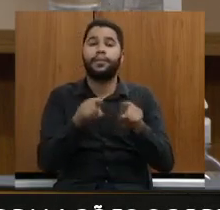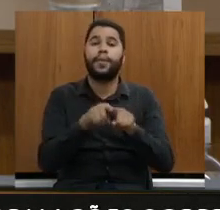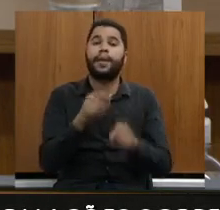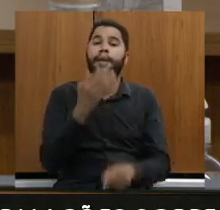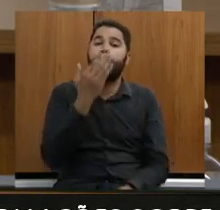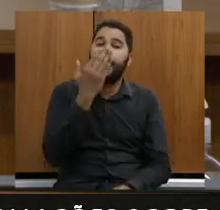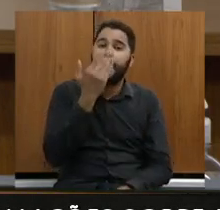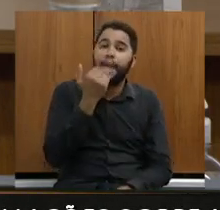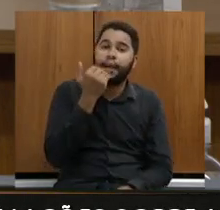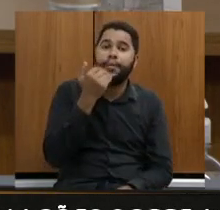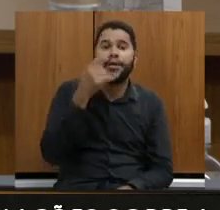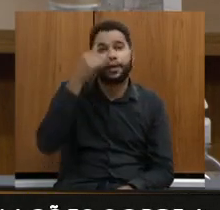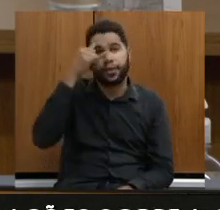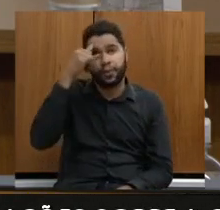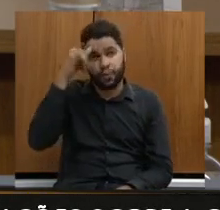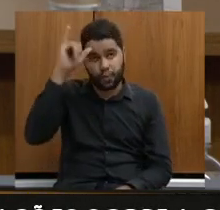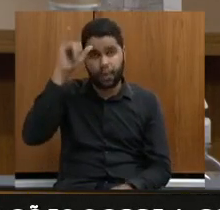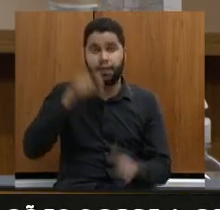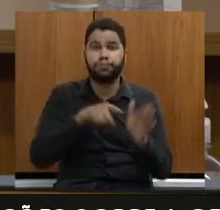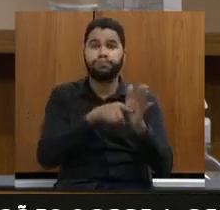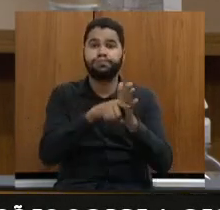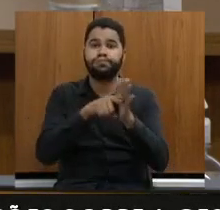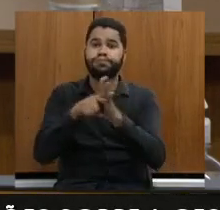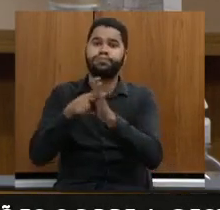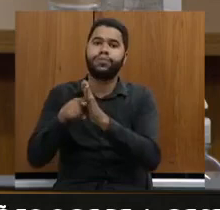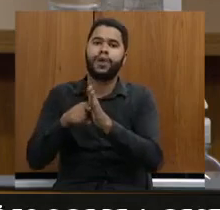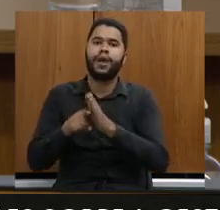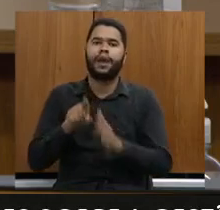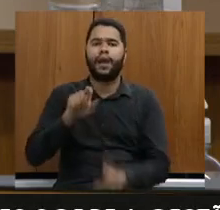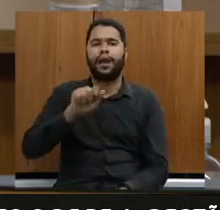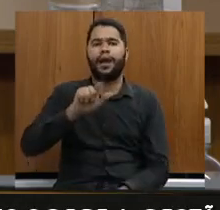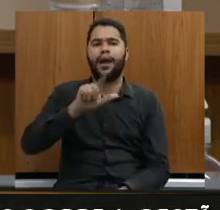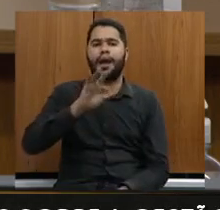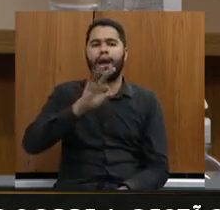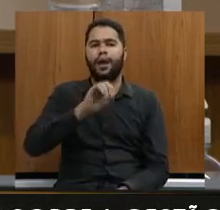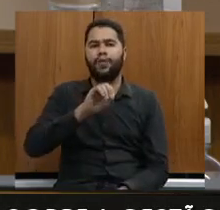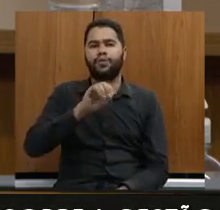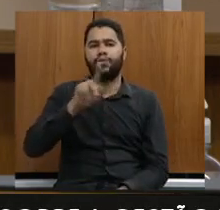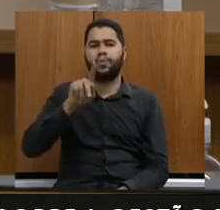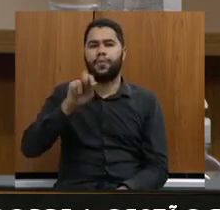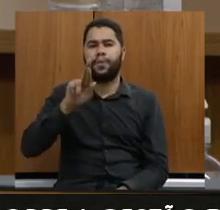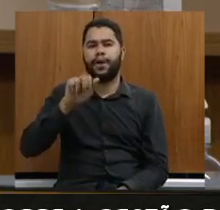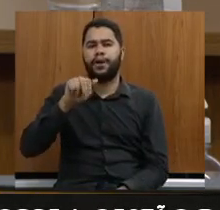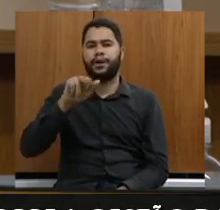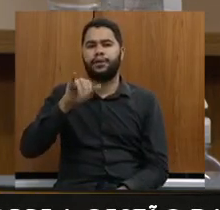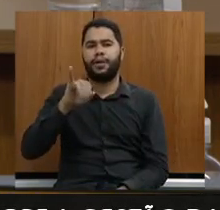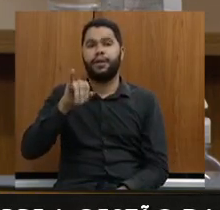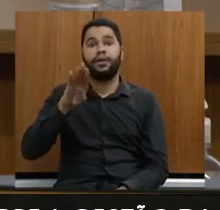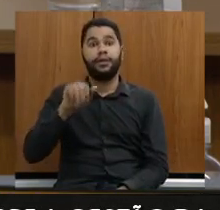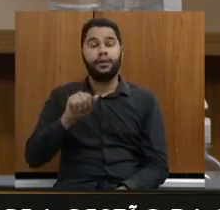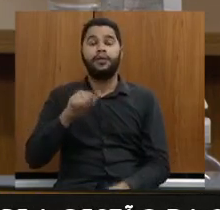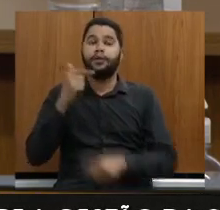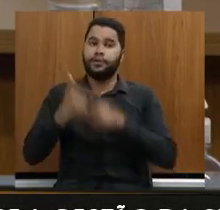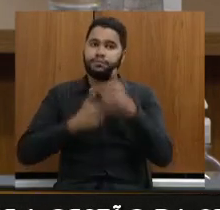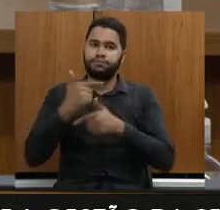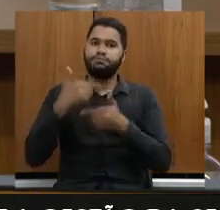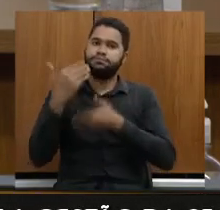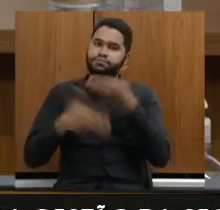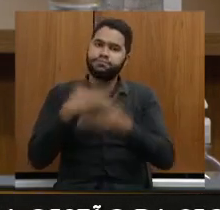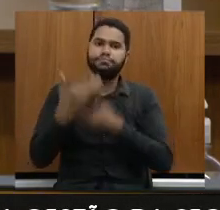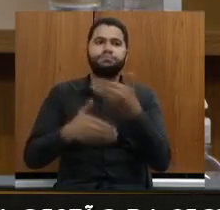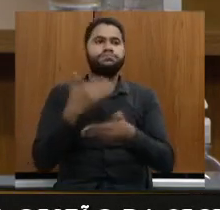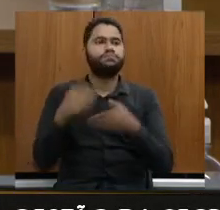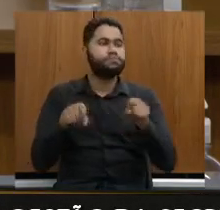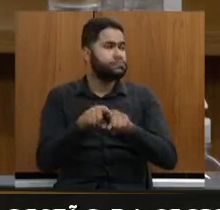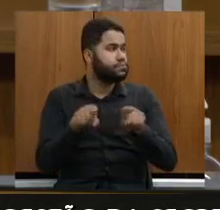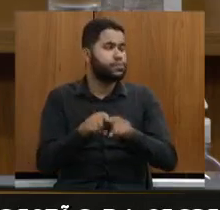temos é importante Pesquisa lá no alto Paranaíba com silagem de trigo tem um trabalho que é para mim que tá fazendo desenvolver essas